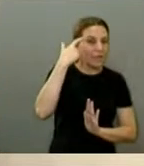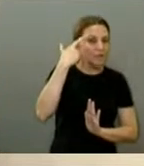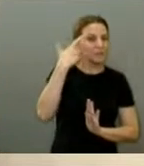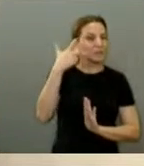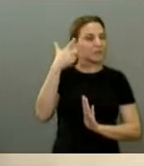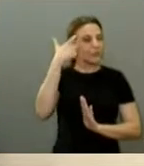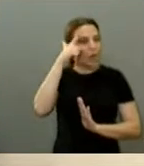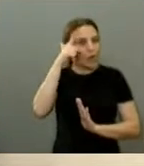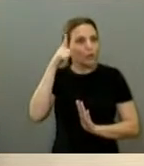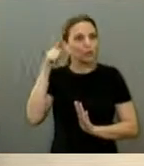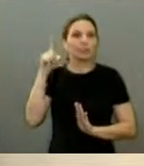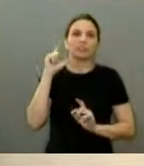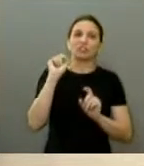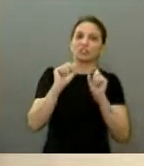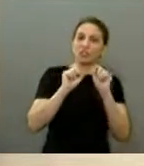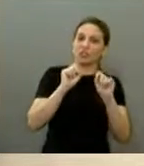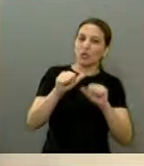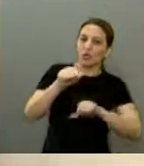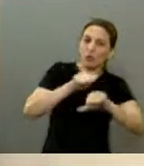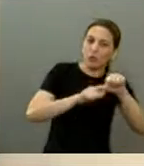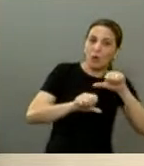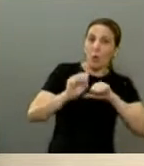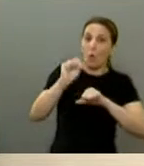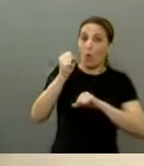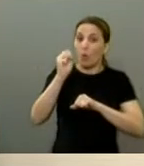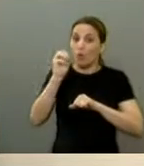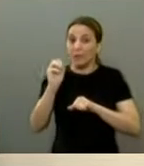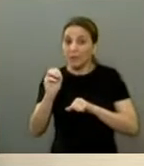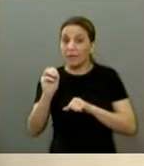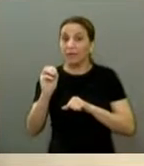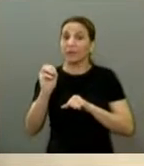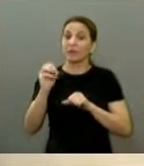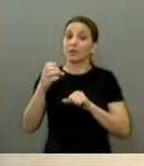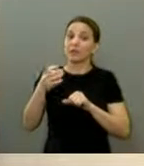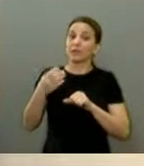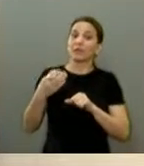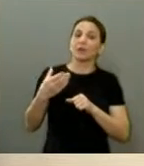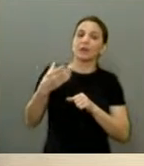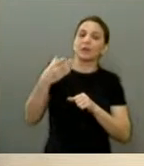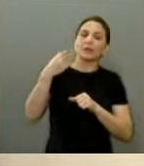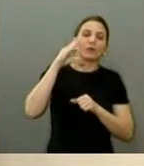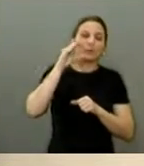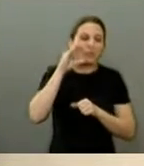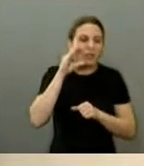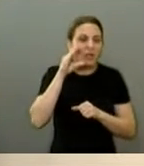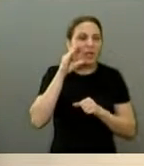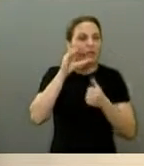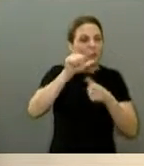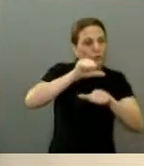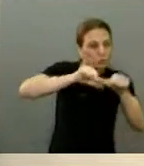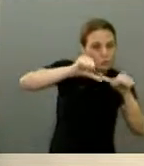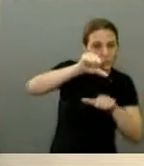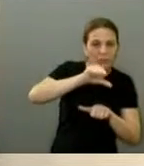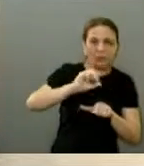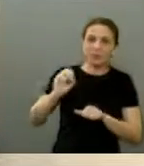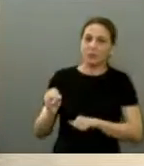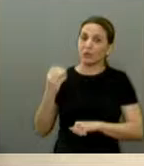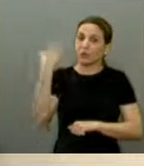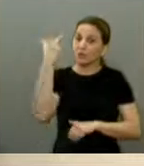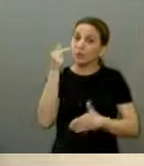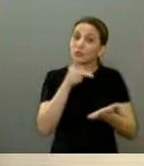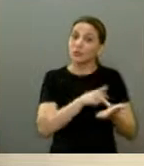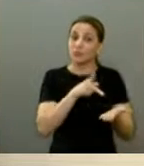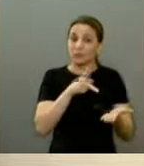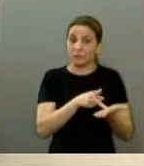trocar praticamente 80% de um corpo de funcionários, que foi o que aconteceu.